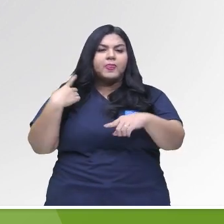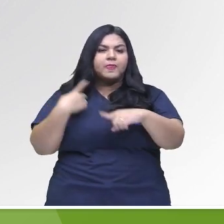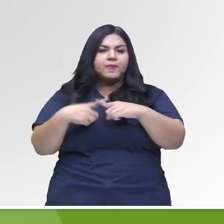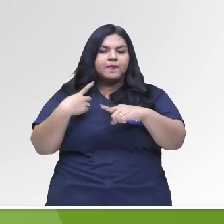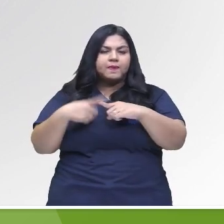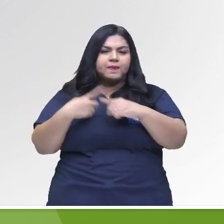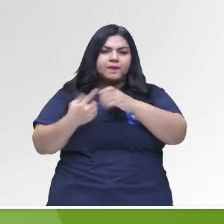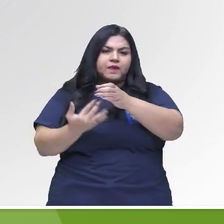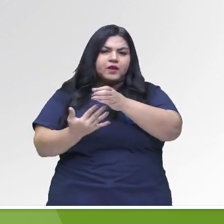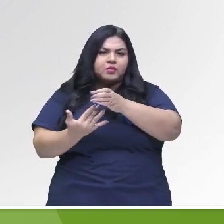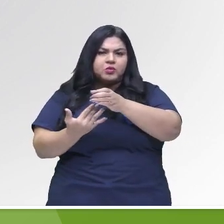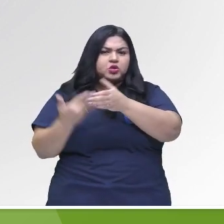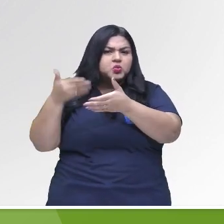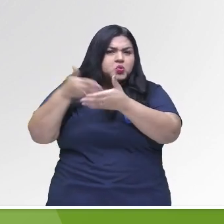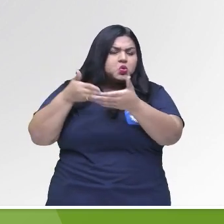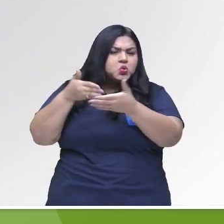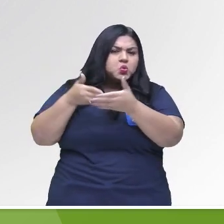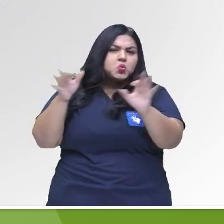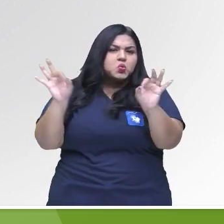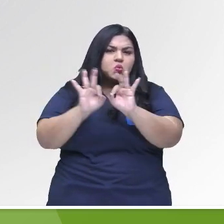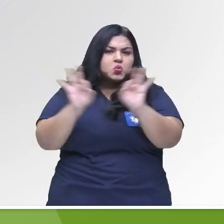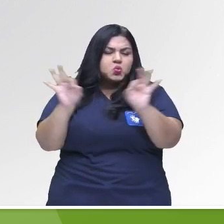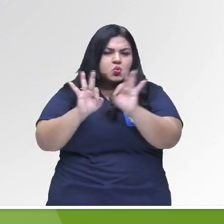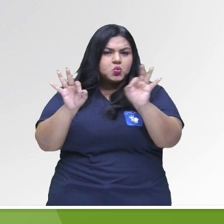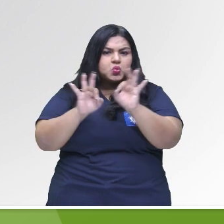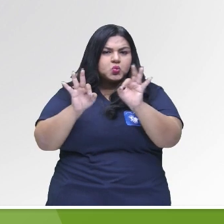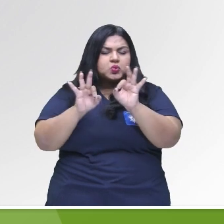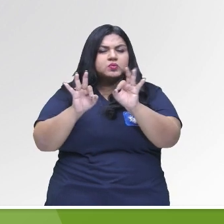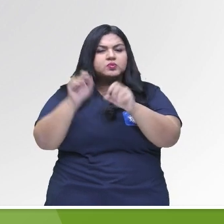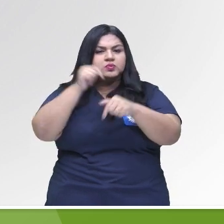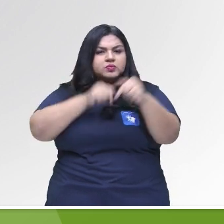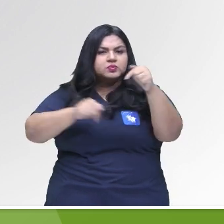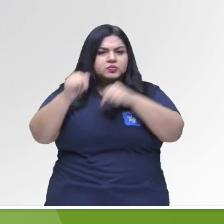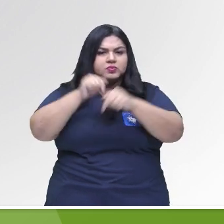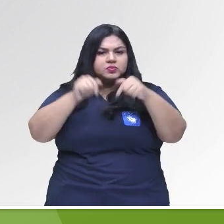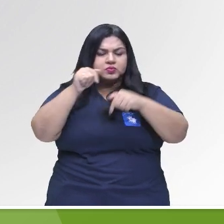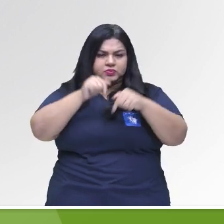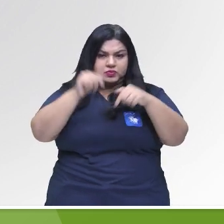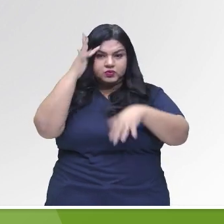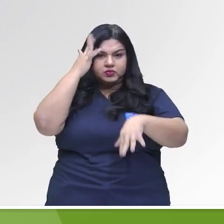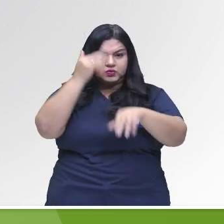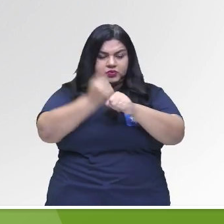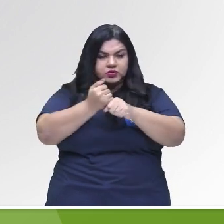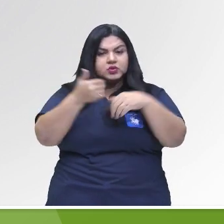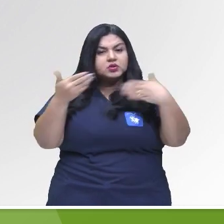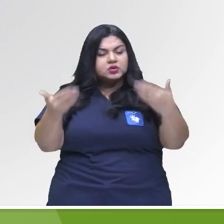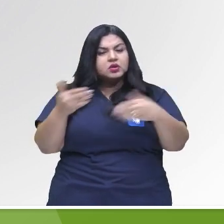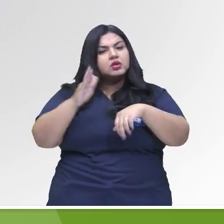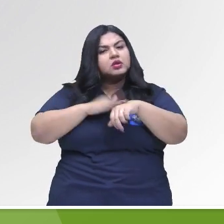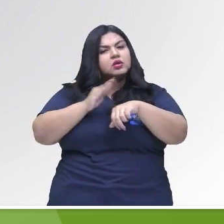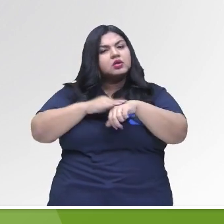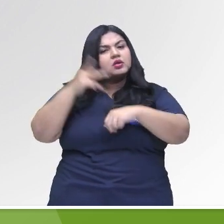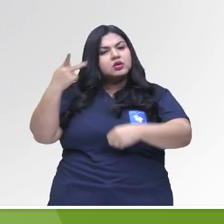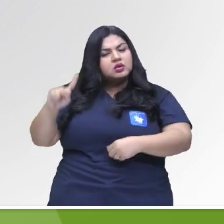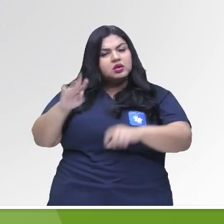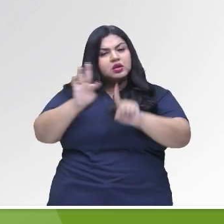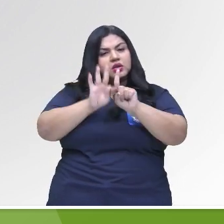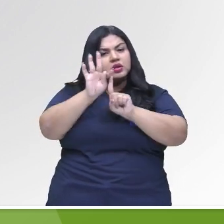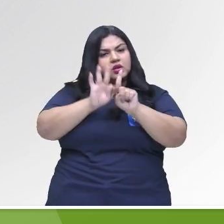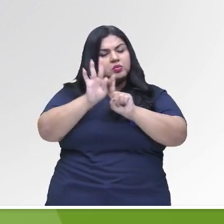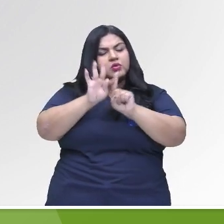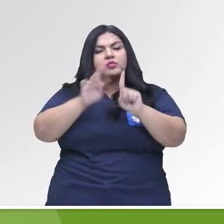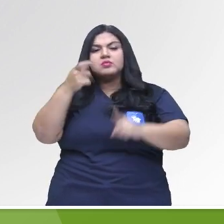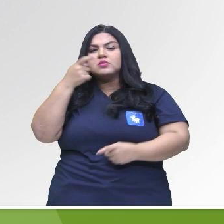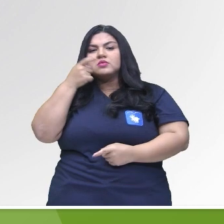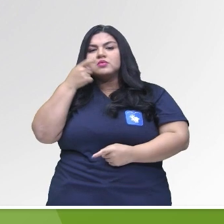aquecimento não vai interferir nas suas propriedades químicas e físicas, tá bom? Então, esse é o